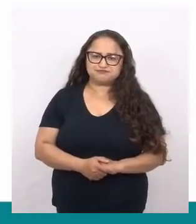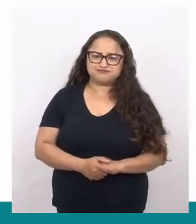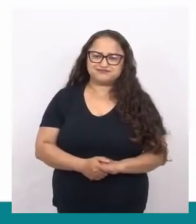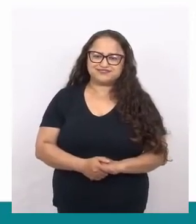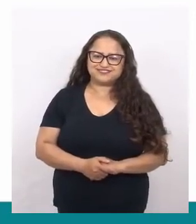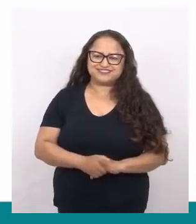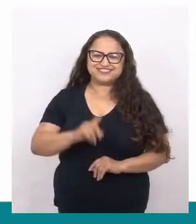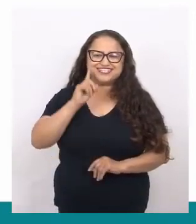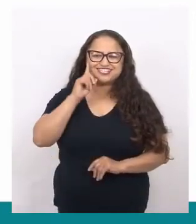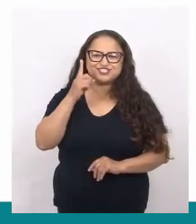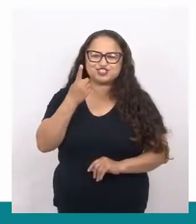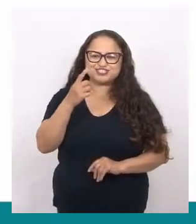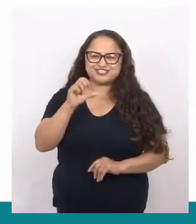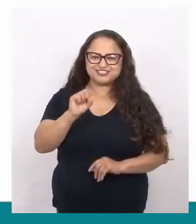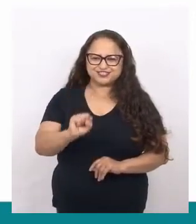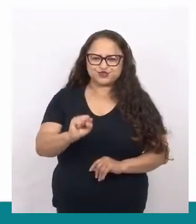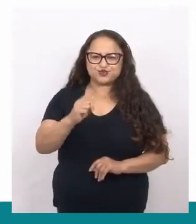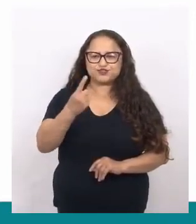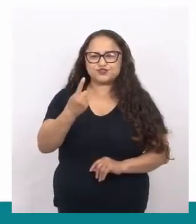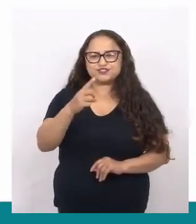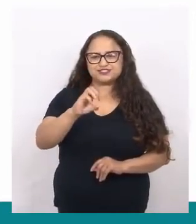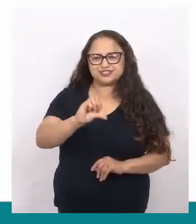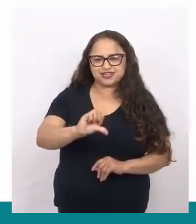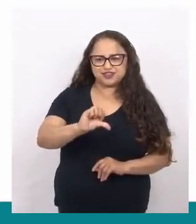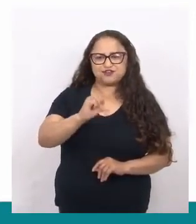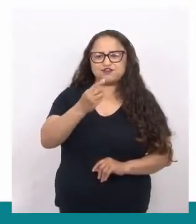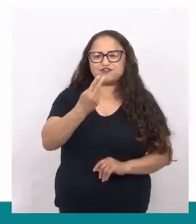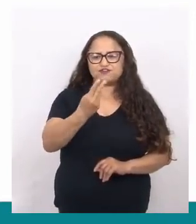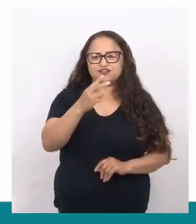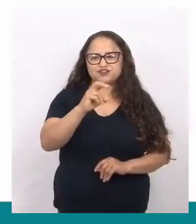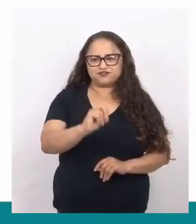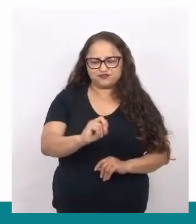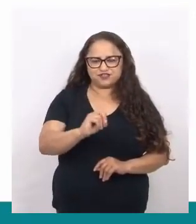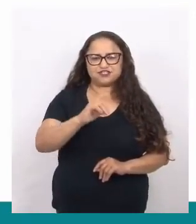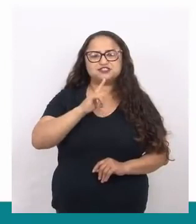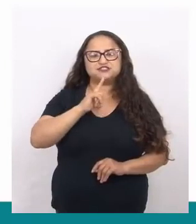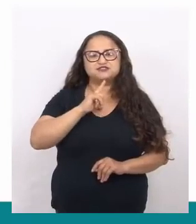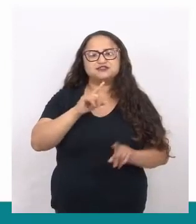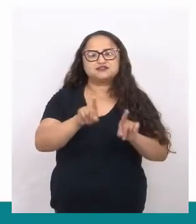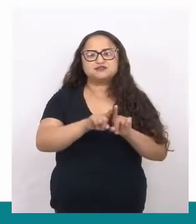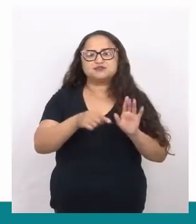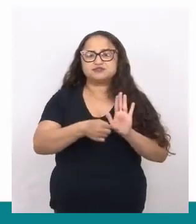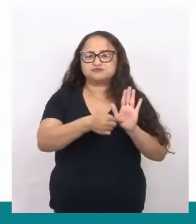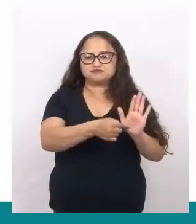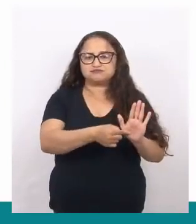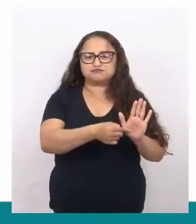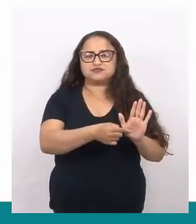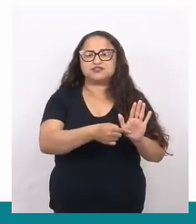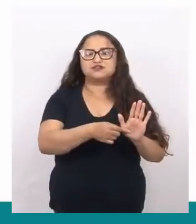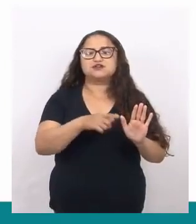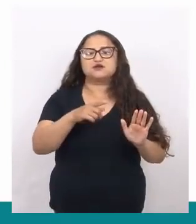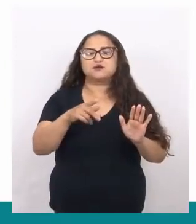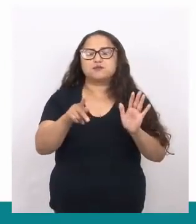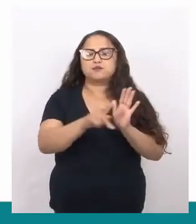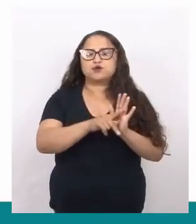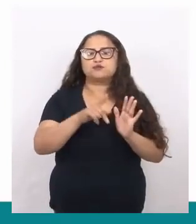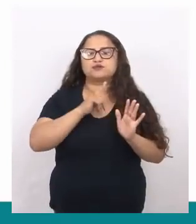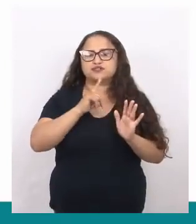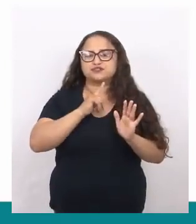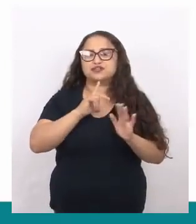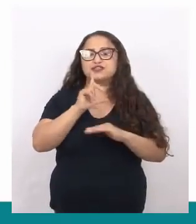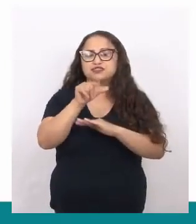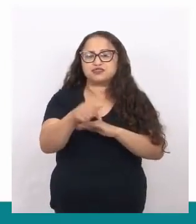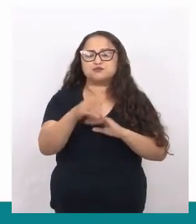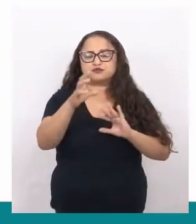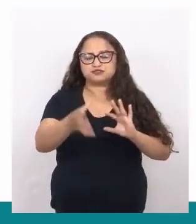Nos dias 18, 19 e 20, a gente tem a manifestação de interesse dos categoria O, depois a atribuição e depois a associação, mesma